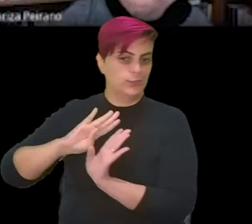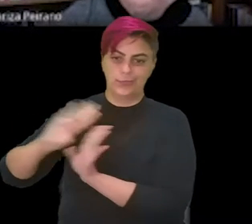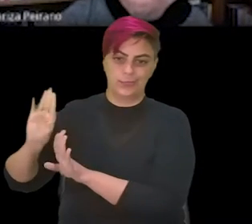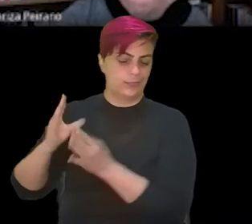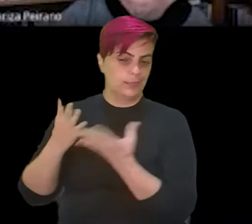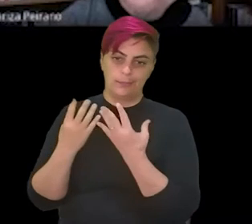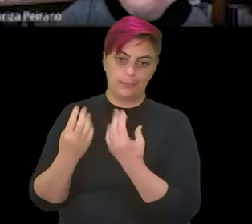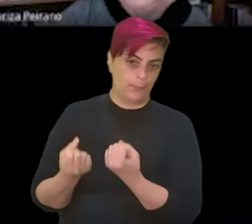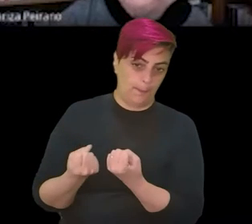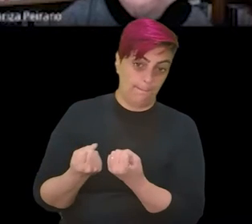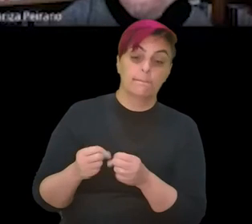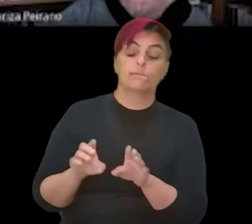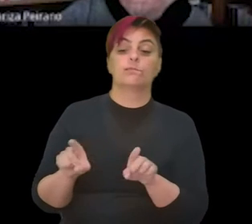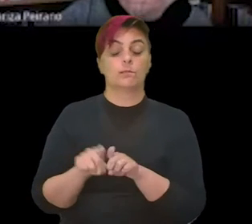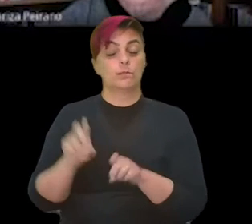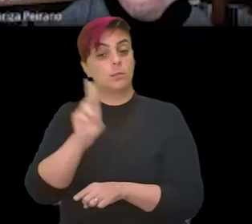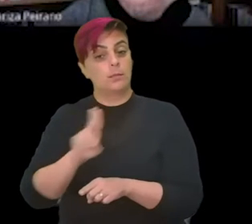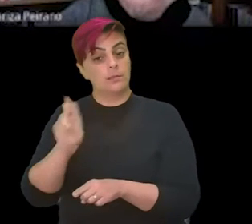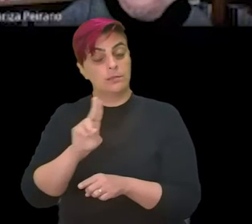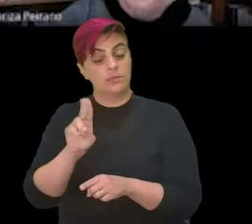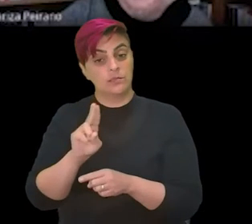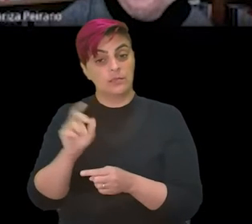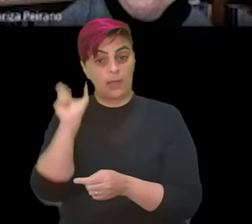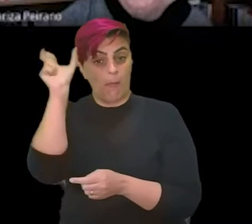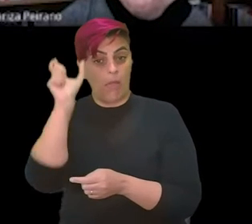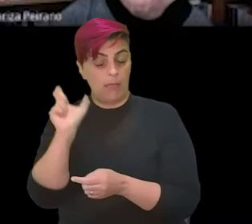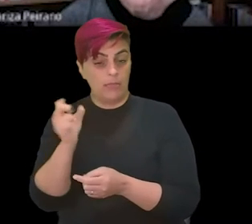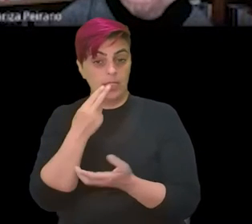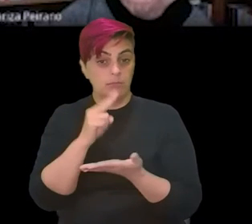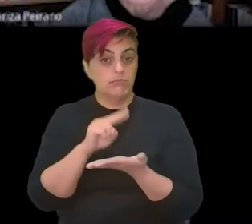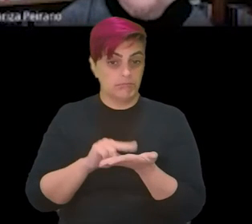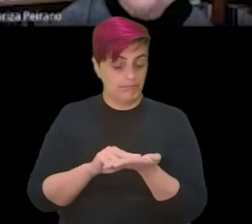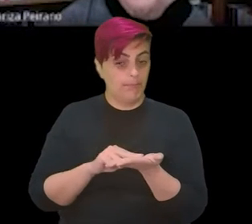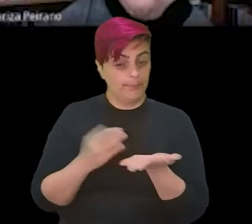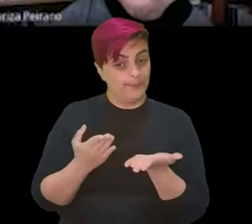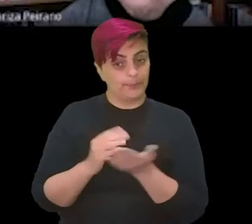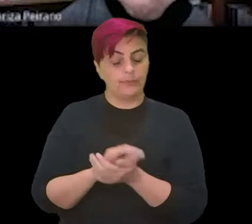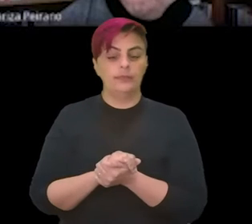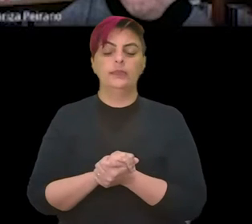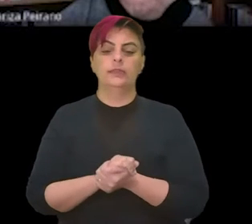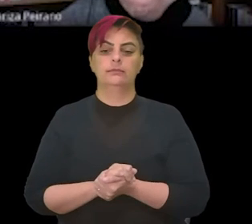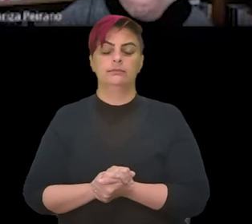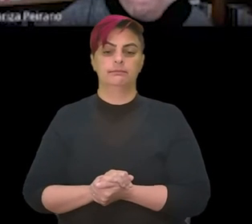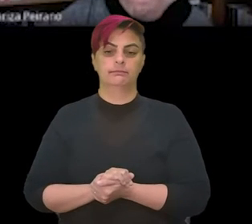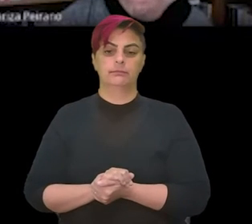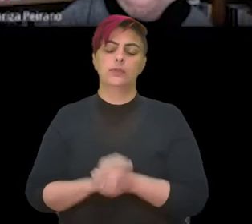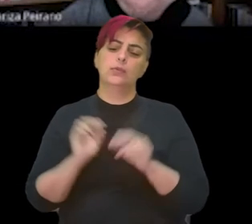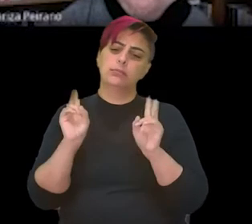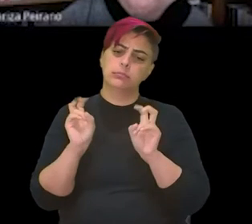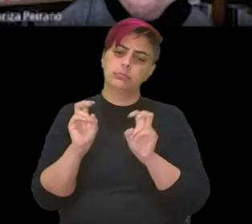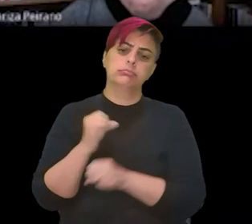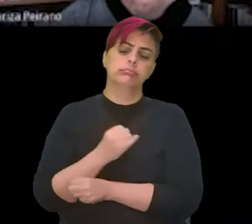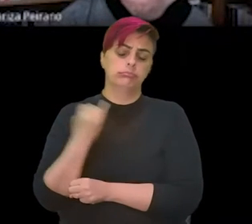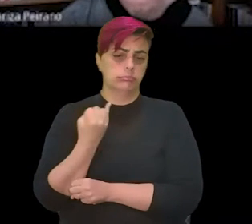particulares, como em cartas e no seu diário de campo. A questão continua a merecer